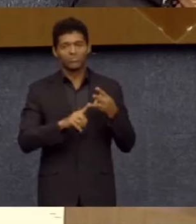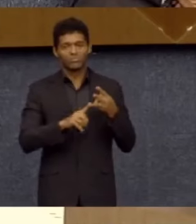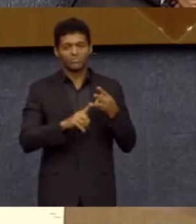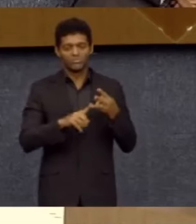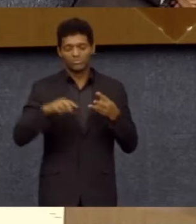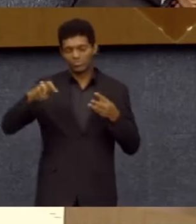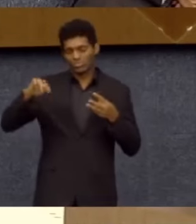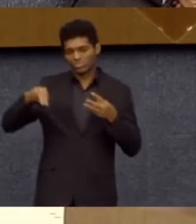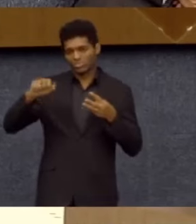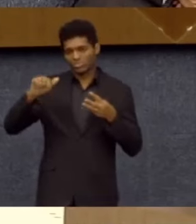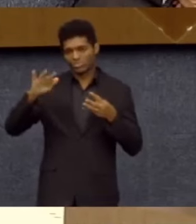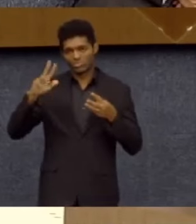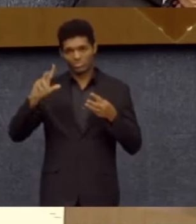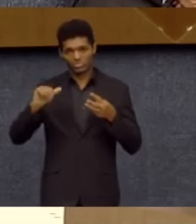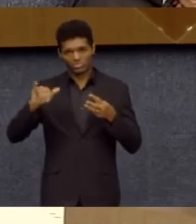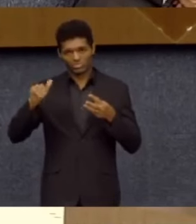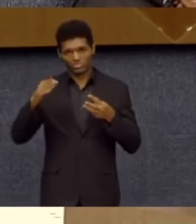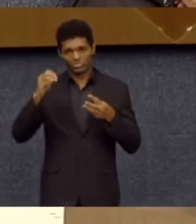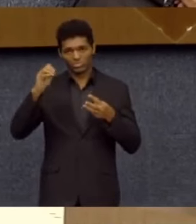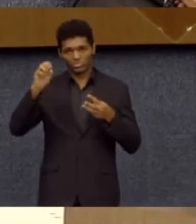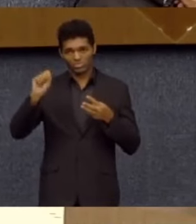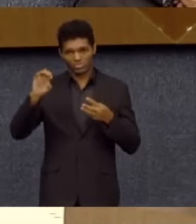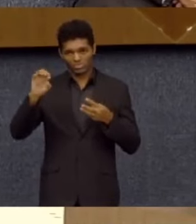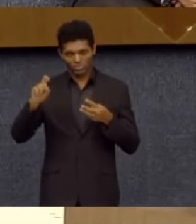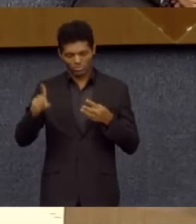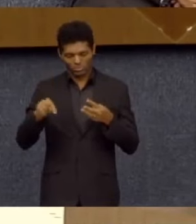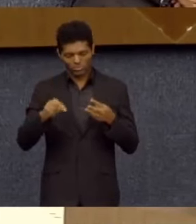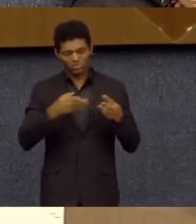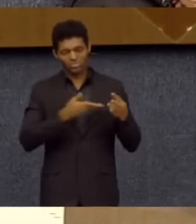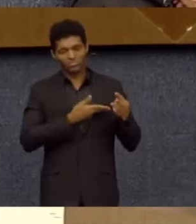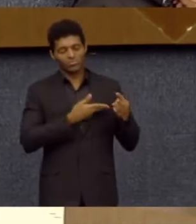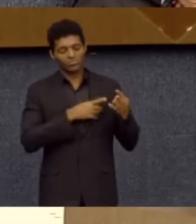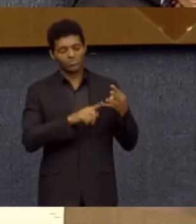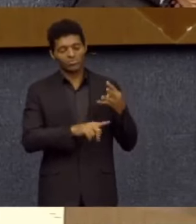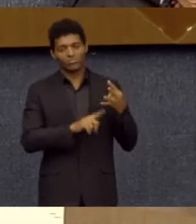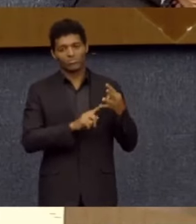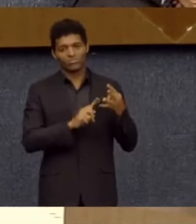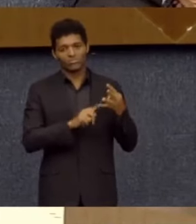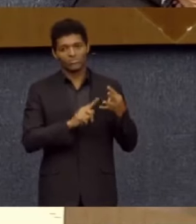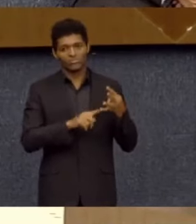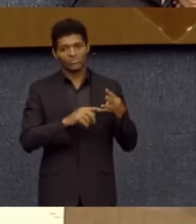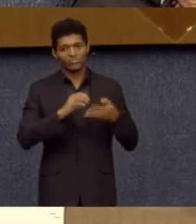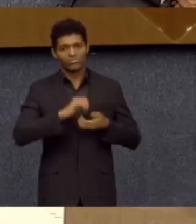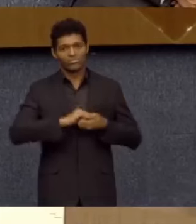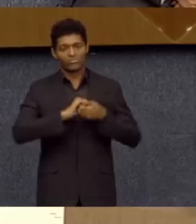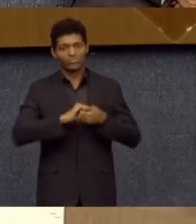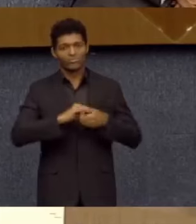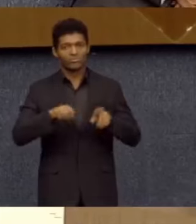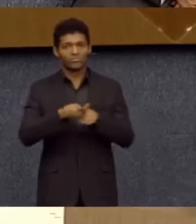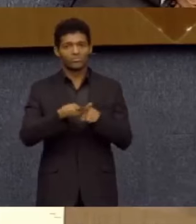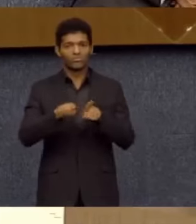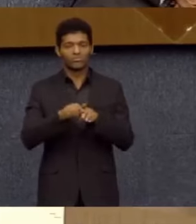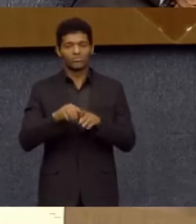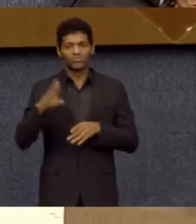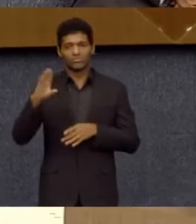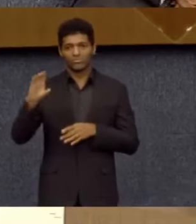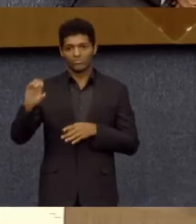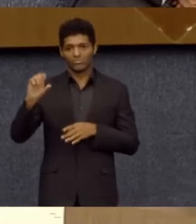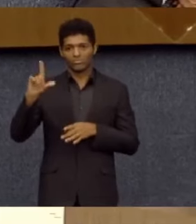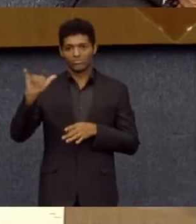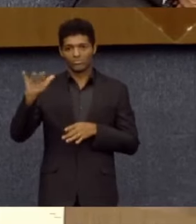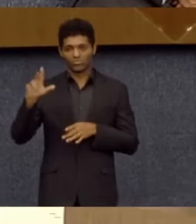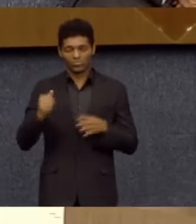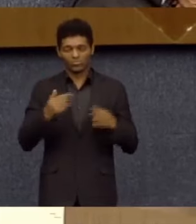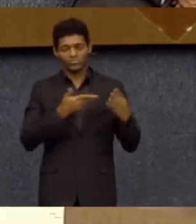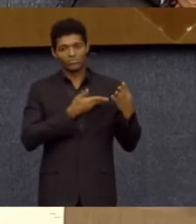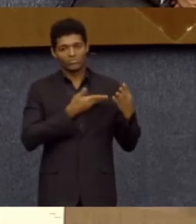a Maria José Ribeiro Rezende, amiga da homenageada, também cumprimentar a Célia Rose Brasil,